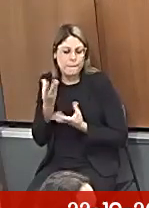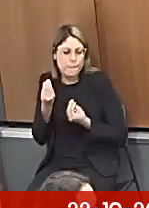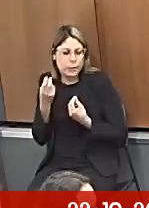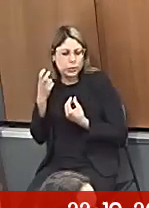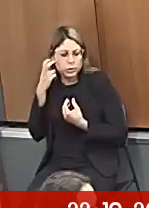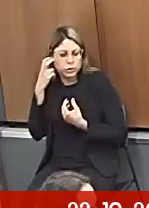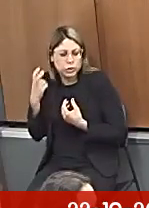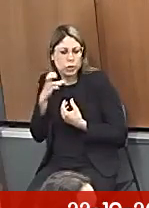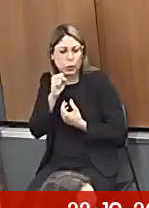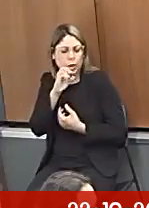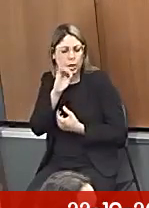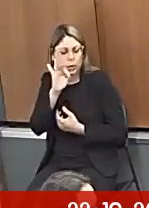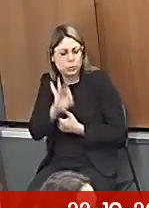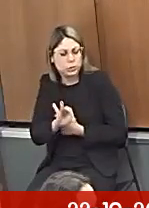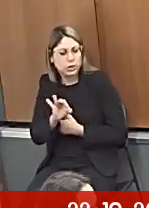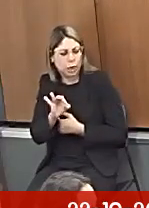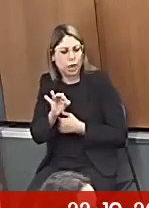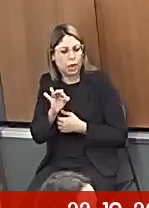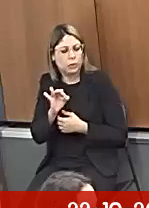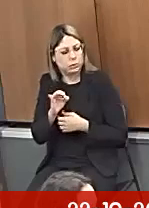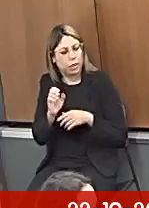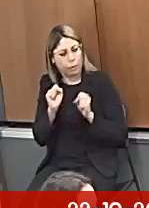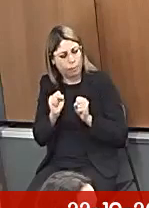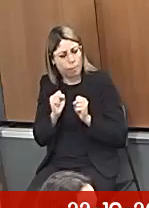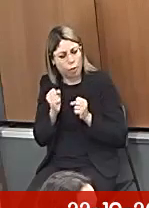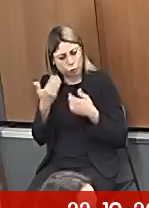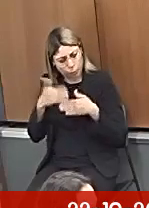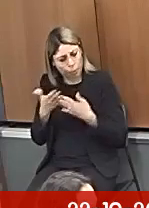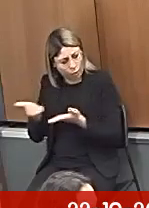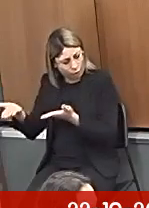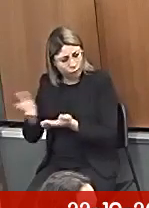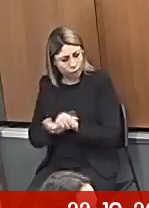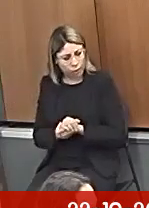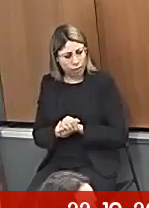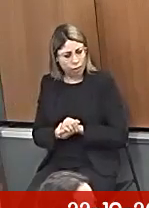não tem 80% de comportamento, então ele vai ter, põe ele para fazer a prova.